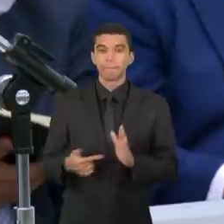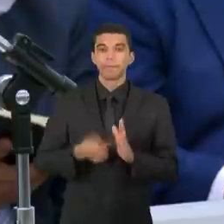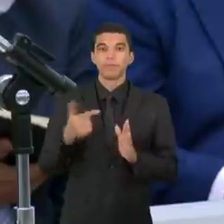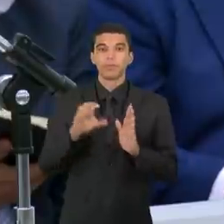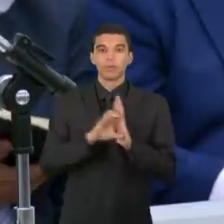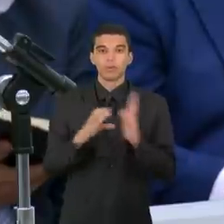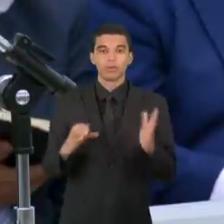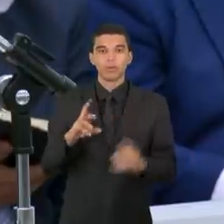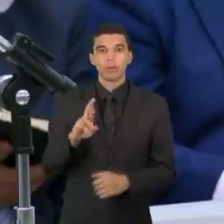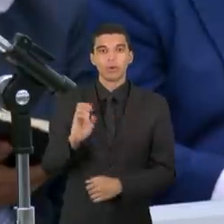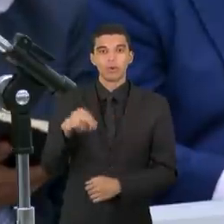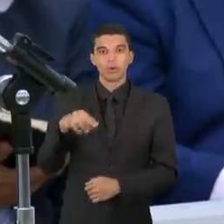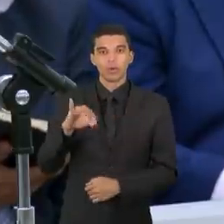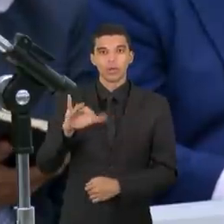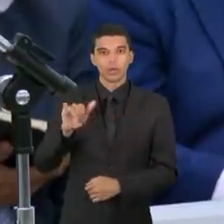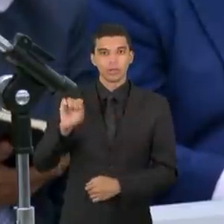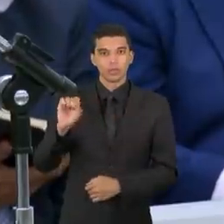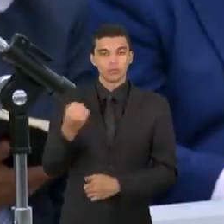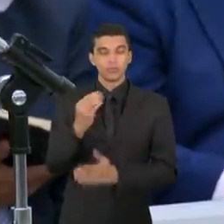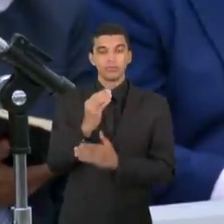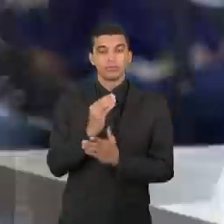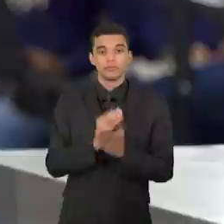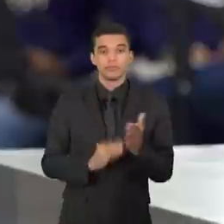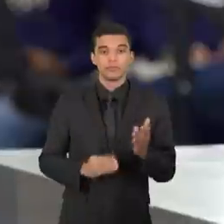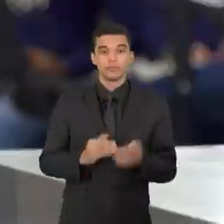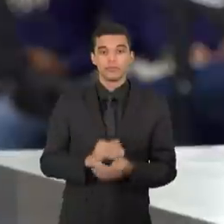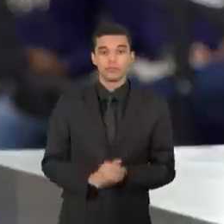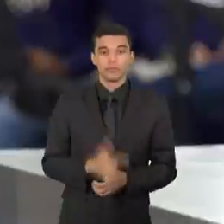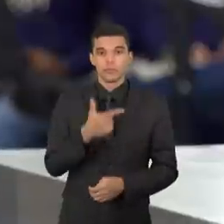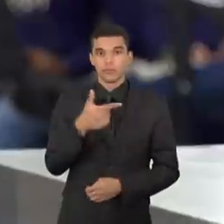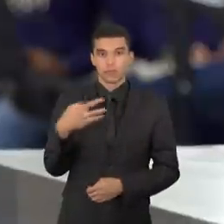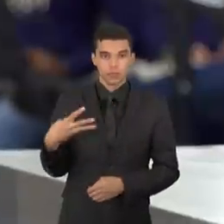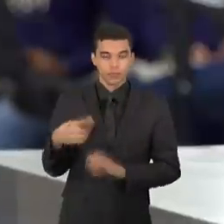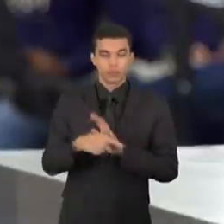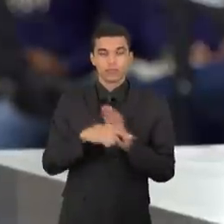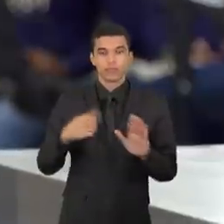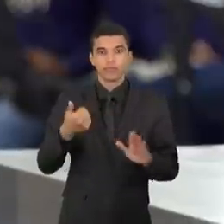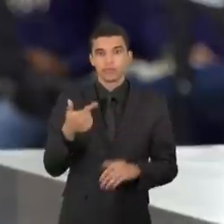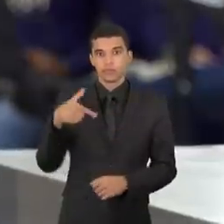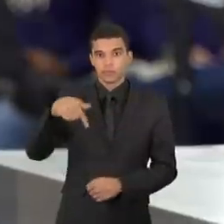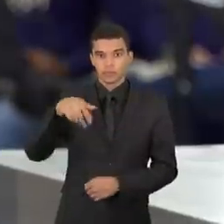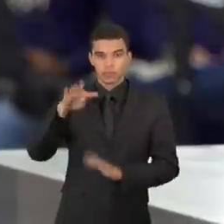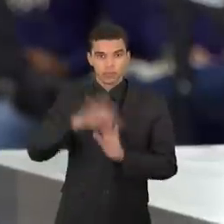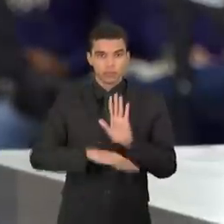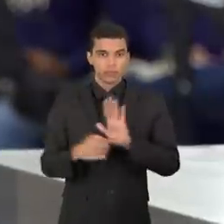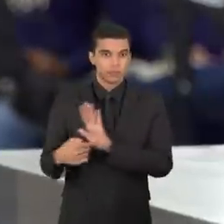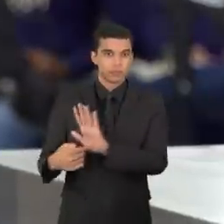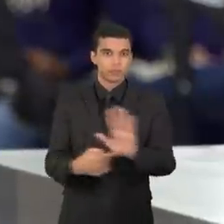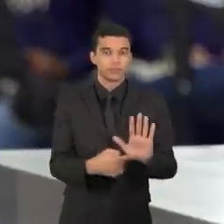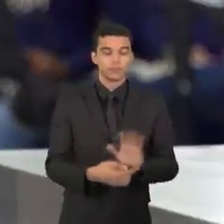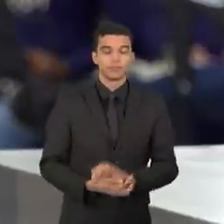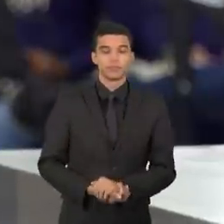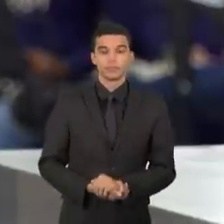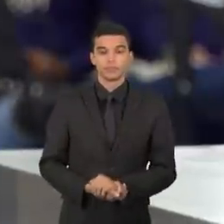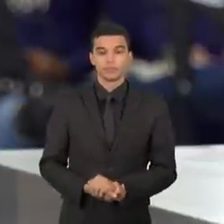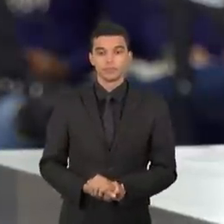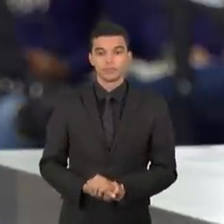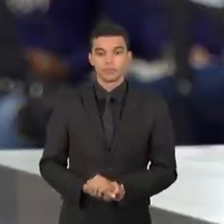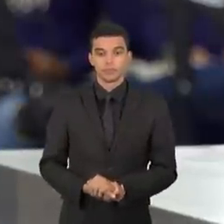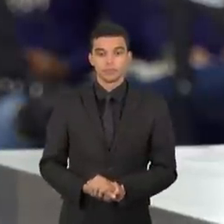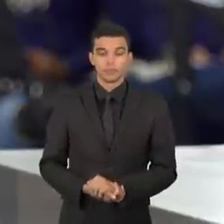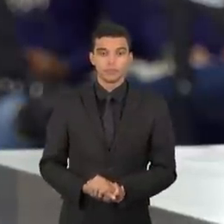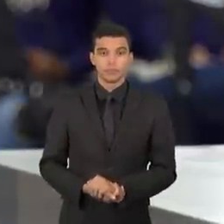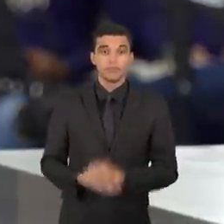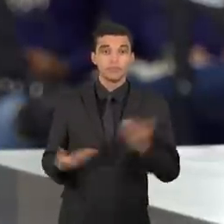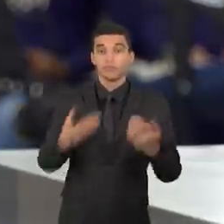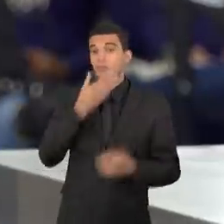2 Crônicas 24, 17: "Porém, depois da morte de Joiada, vieram os